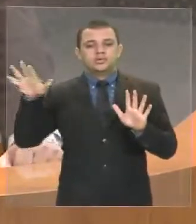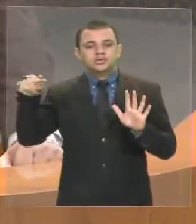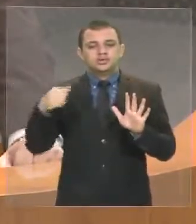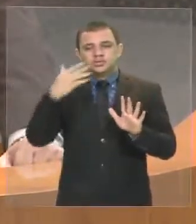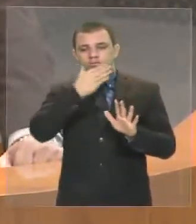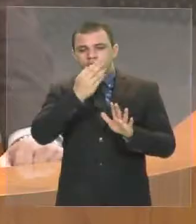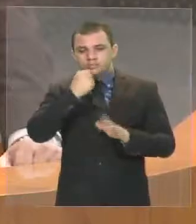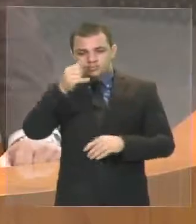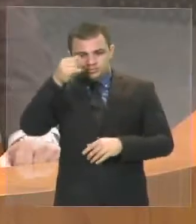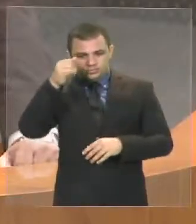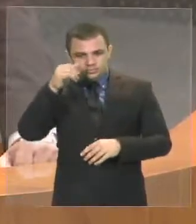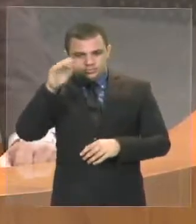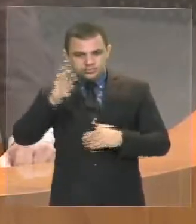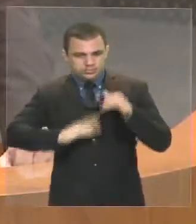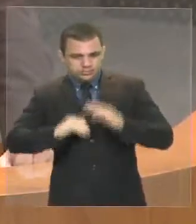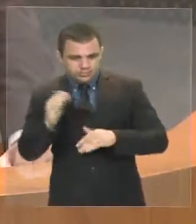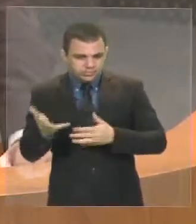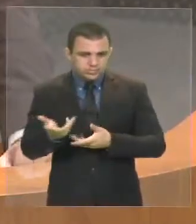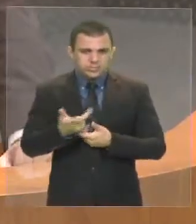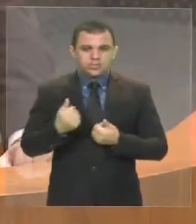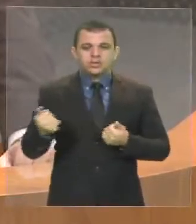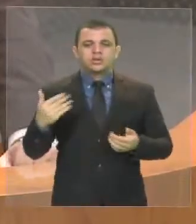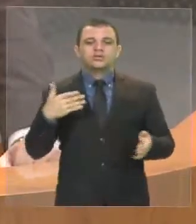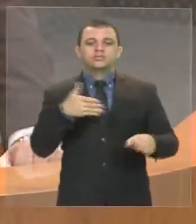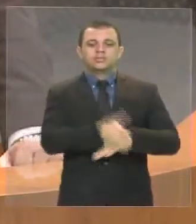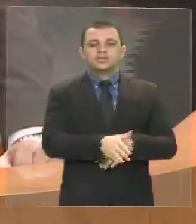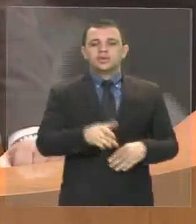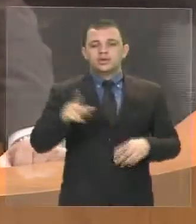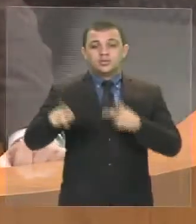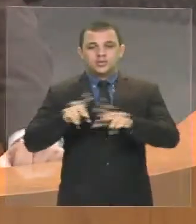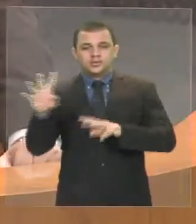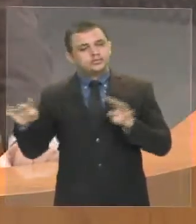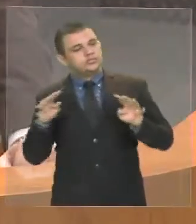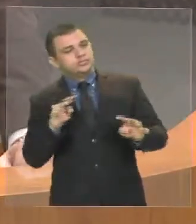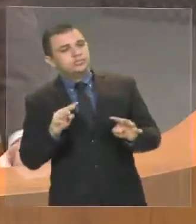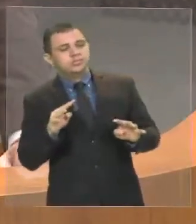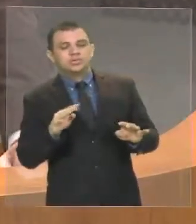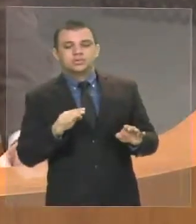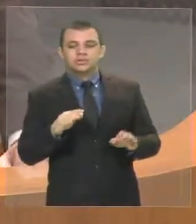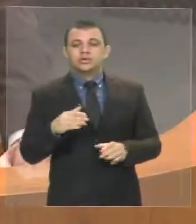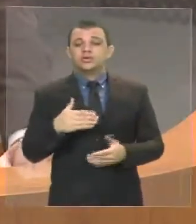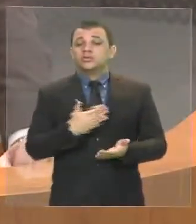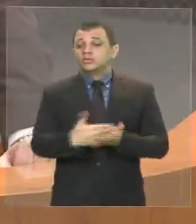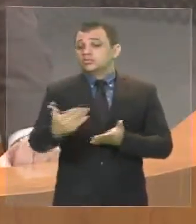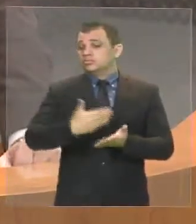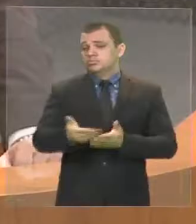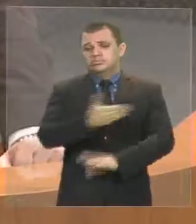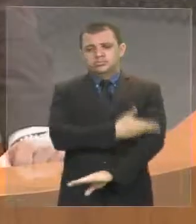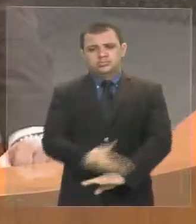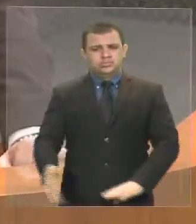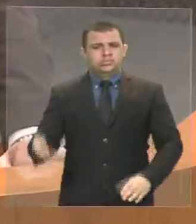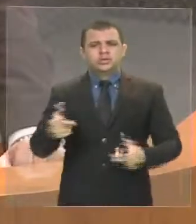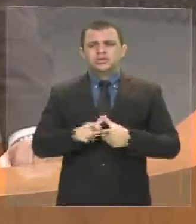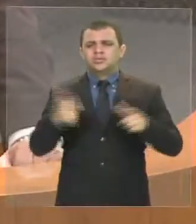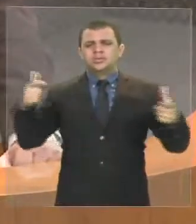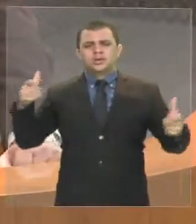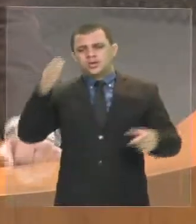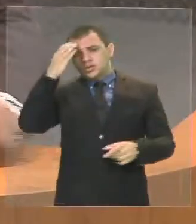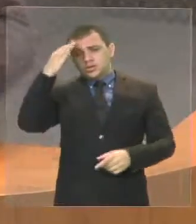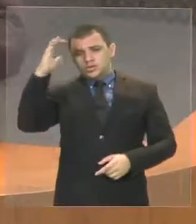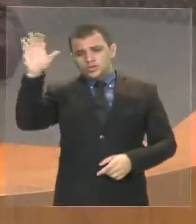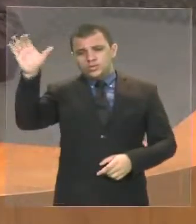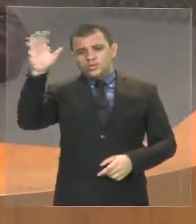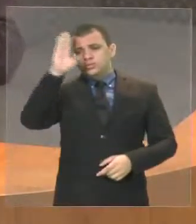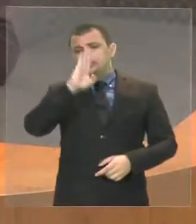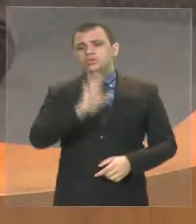população. A prática se popularizou e tornou uma das maiores manifestações culturais do país. O esporte